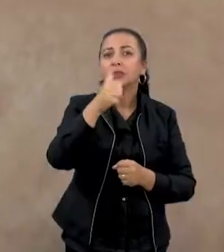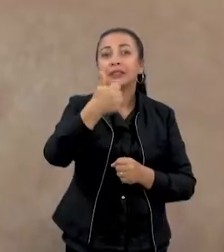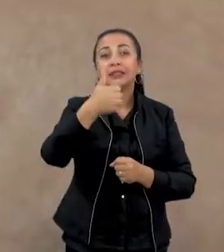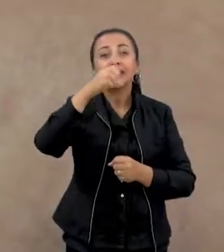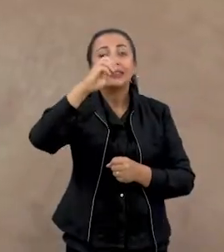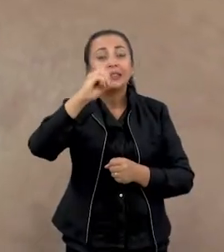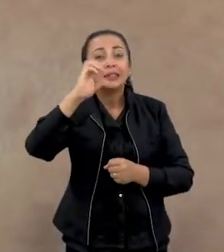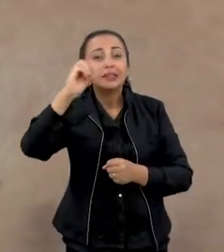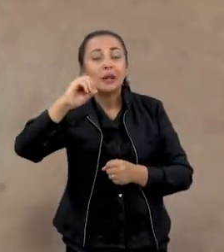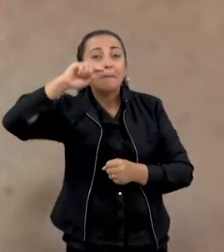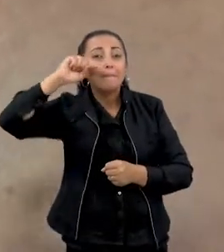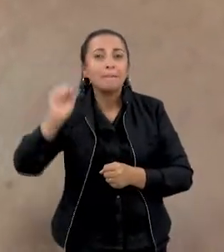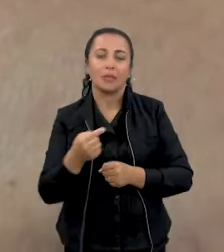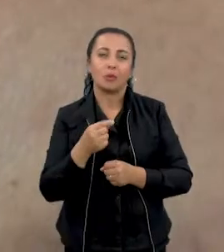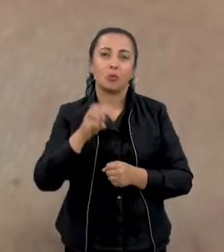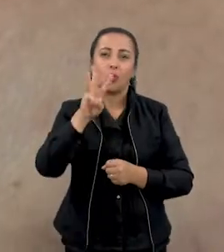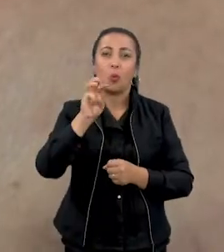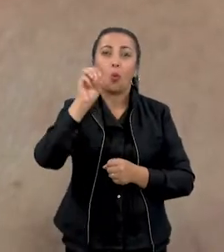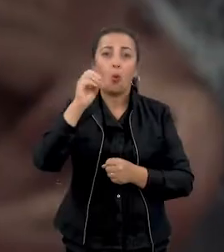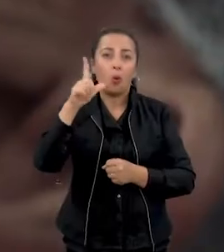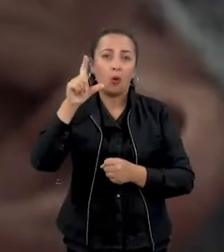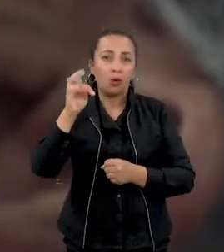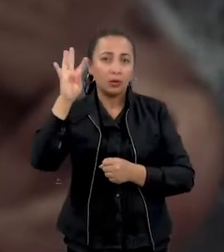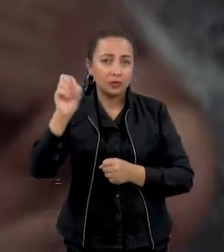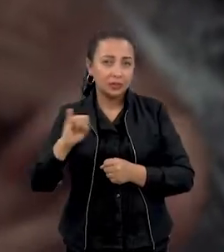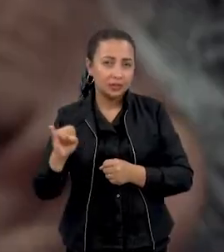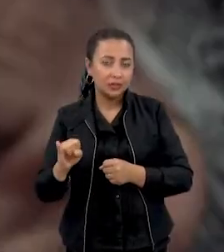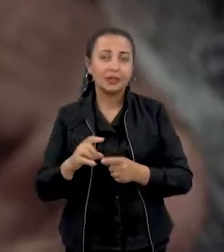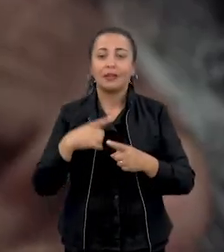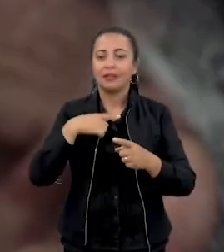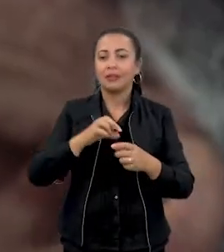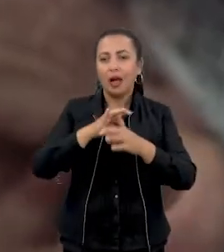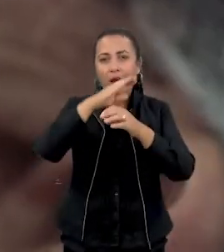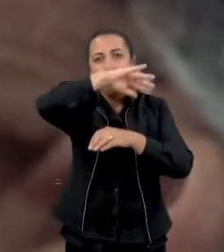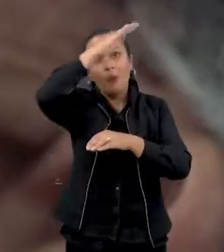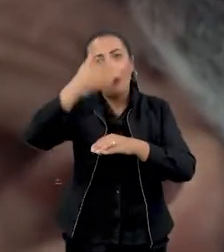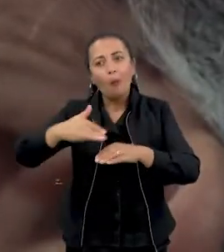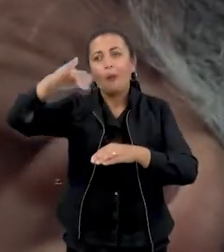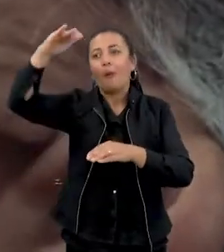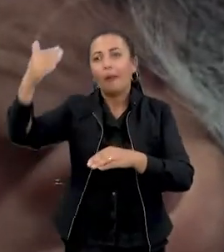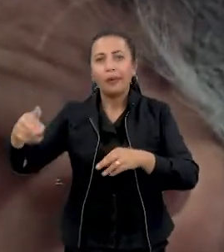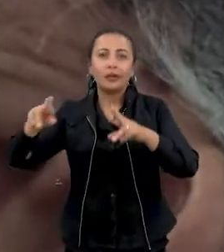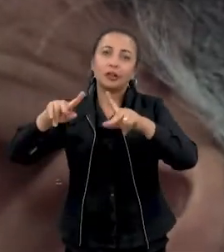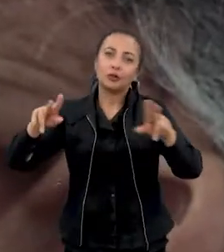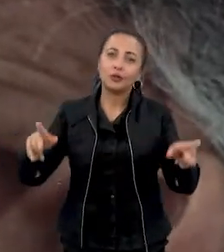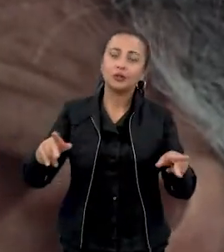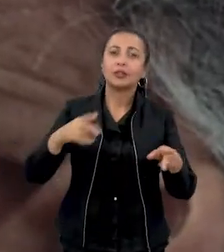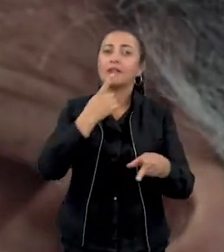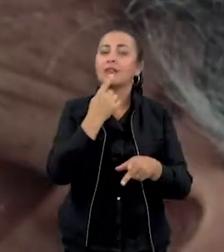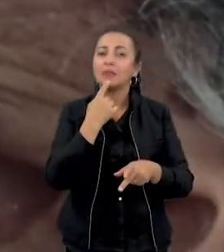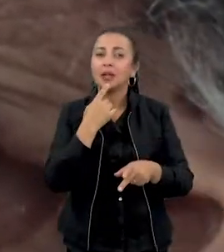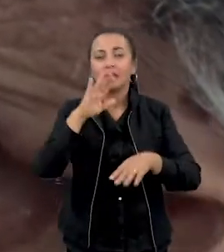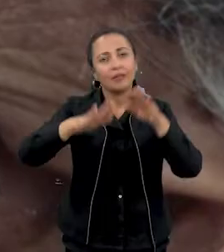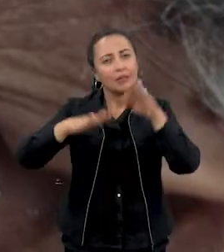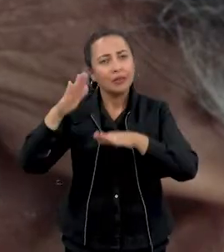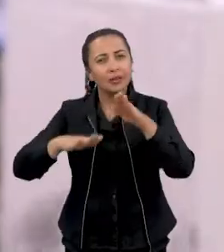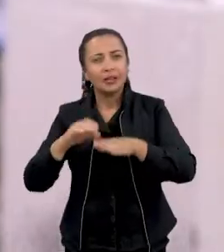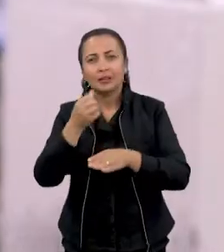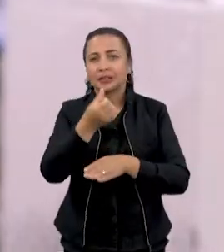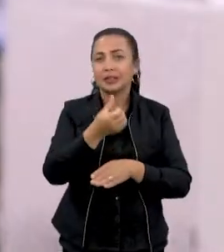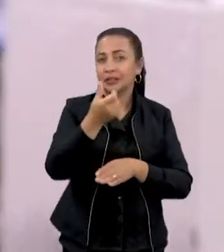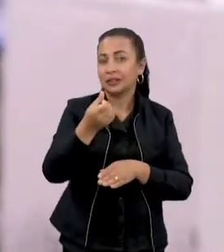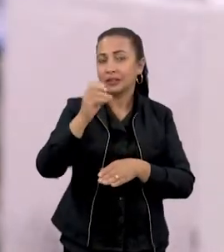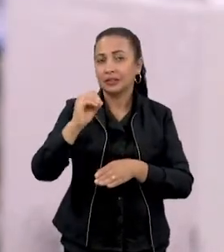fixa de 100 mW de potência. E ele tem comprimentos de ondas diferentes. Ele tem um comprimento de onda vermelho, que vai variar ali